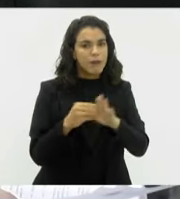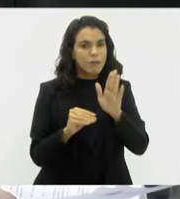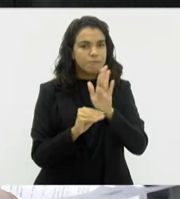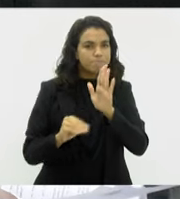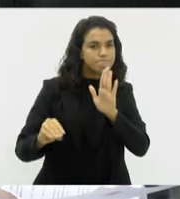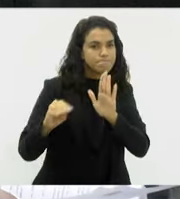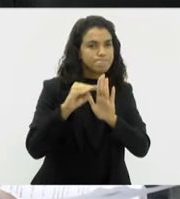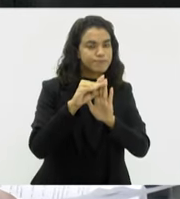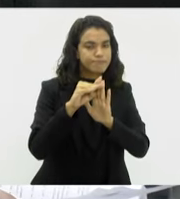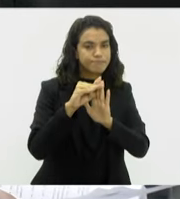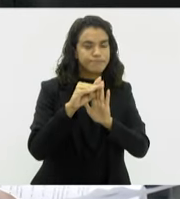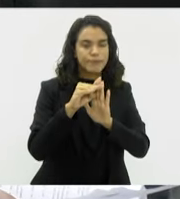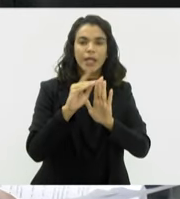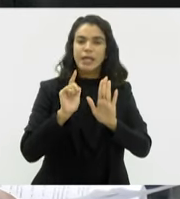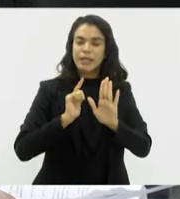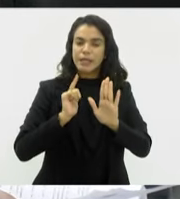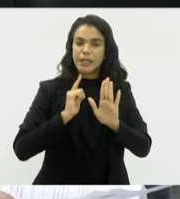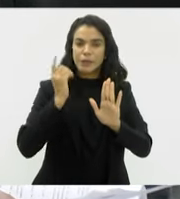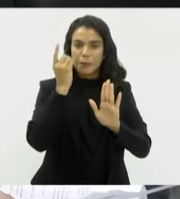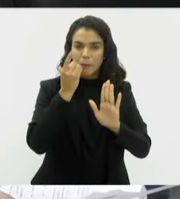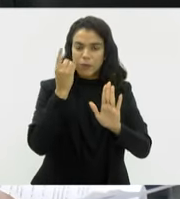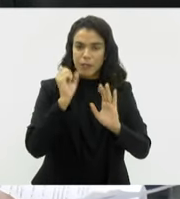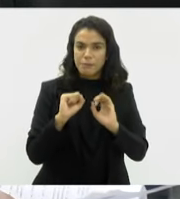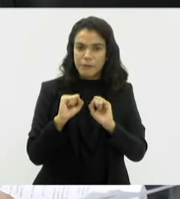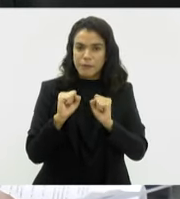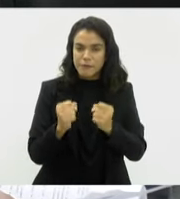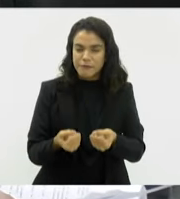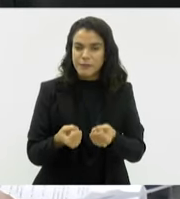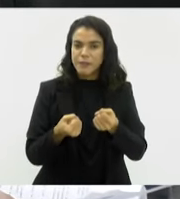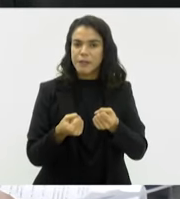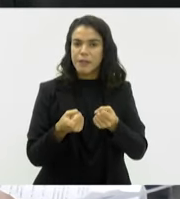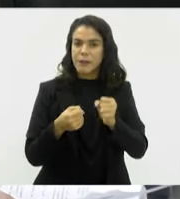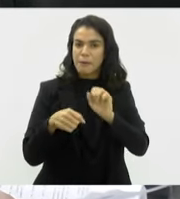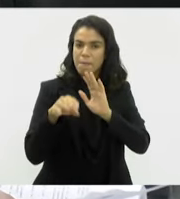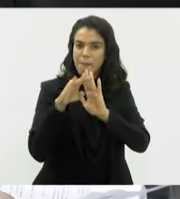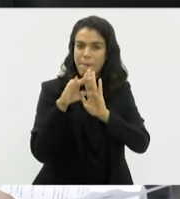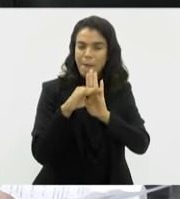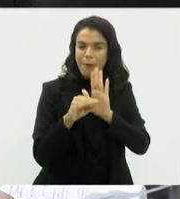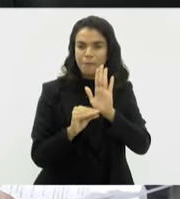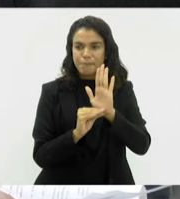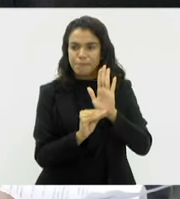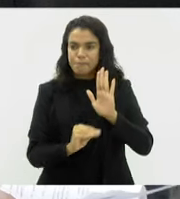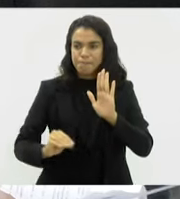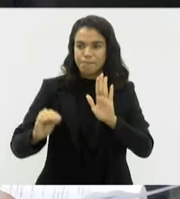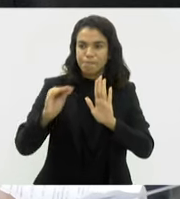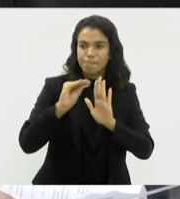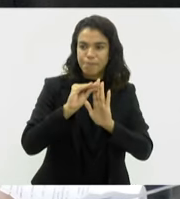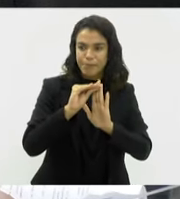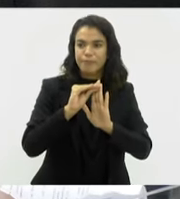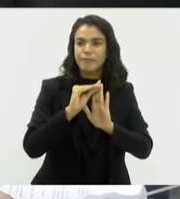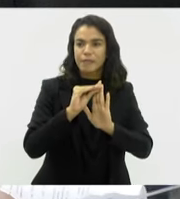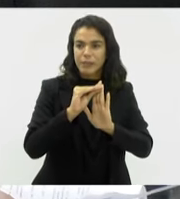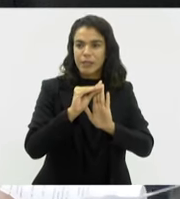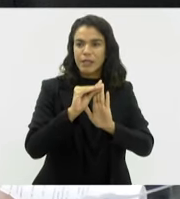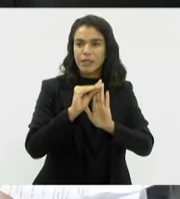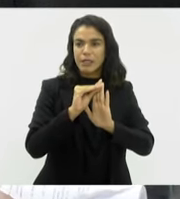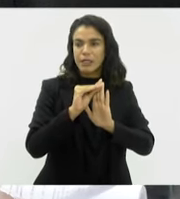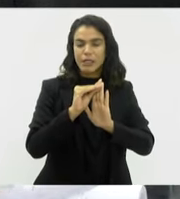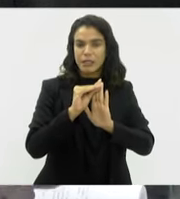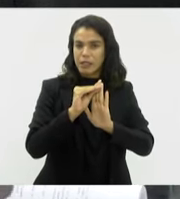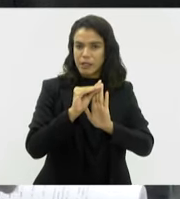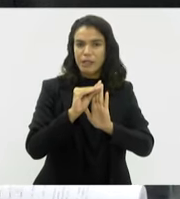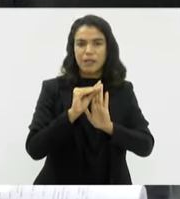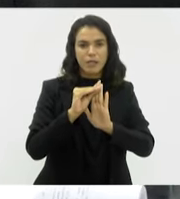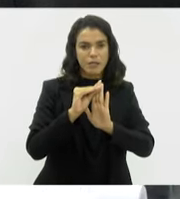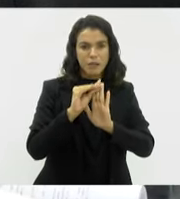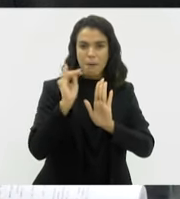Quando há algum deputado para defender algum projeto que esteja na pauta, a gente inverte faz uma inversão de pauta